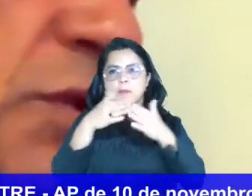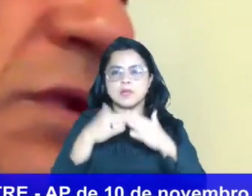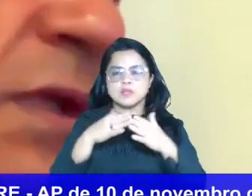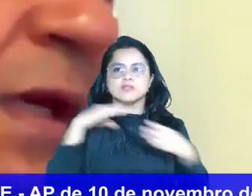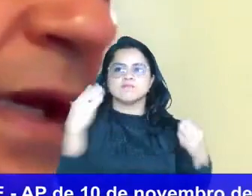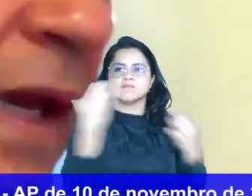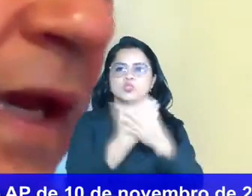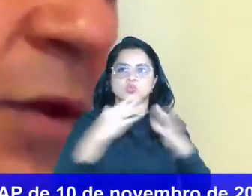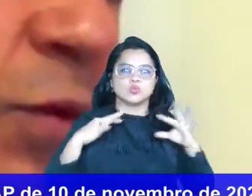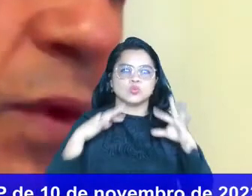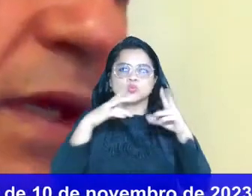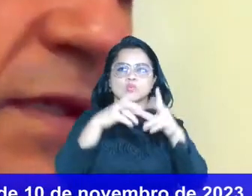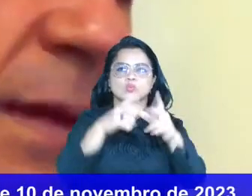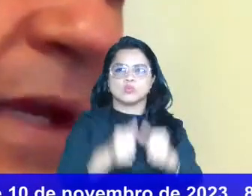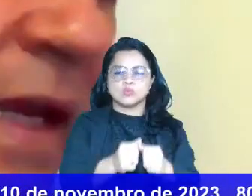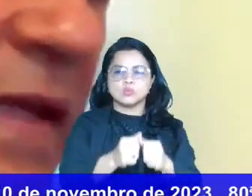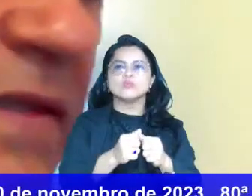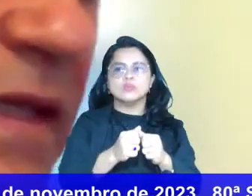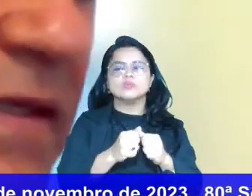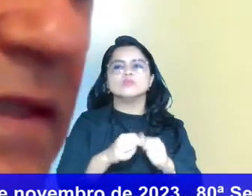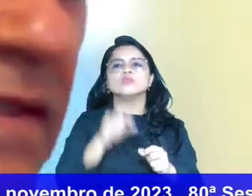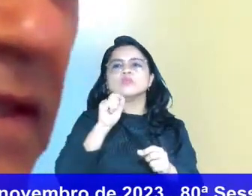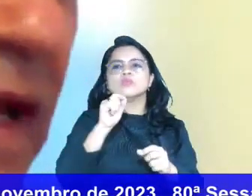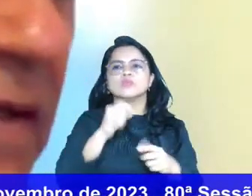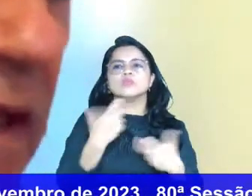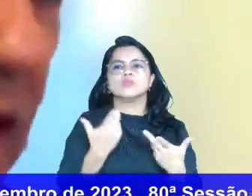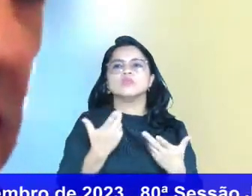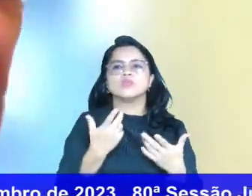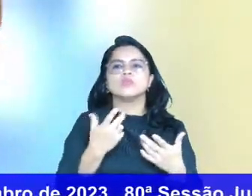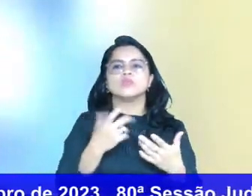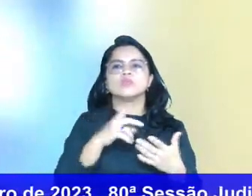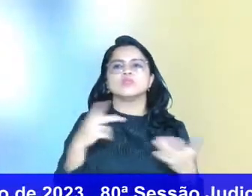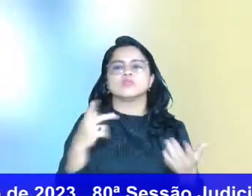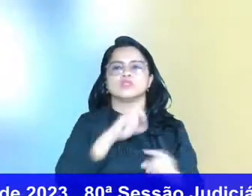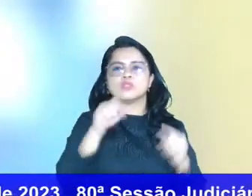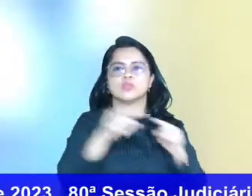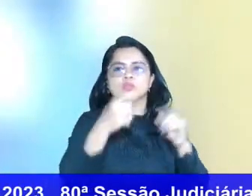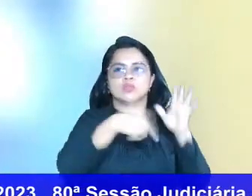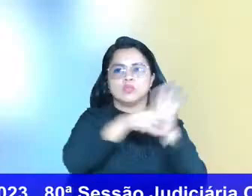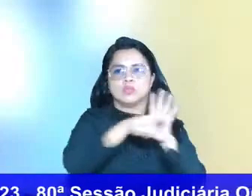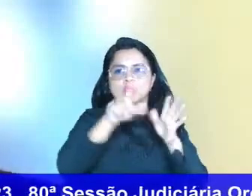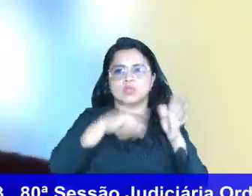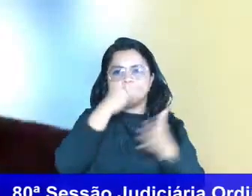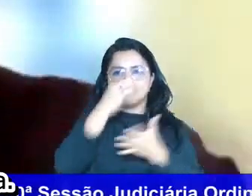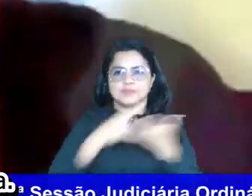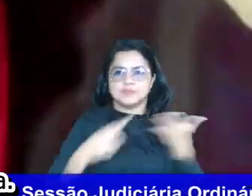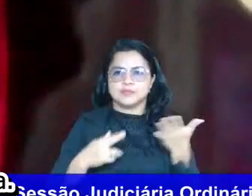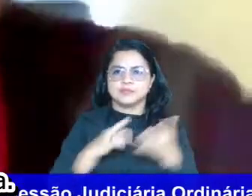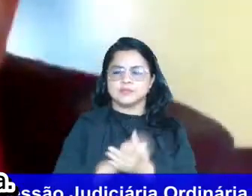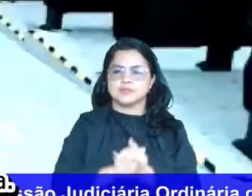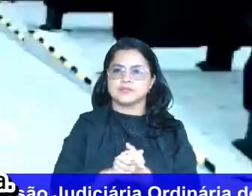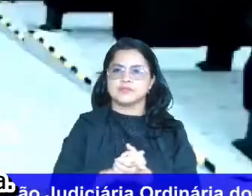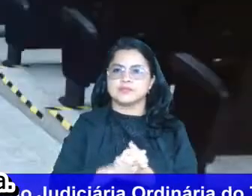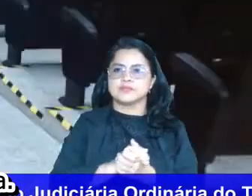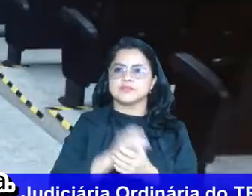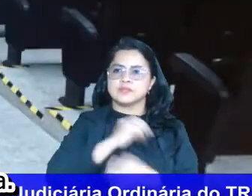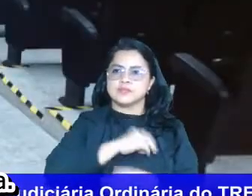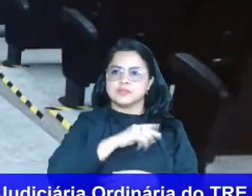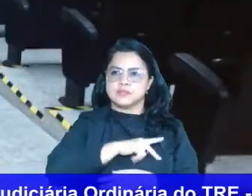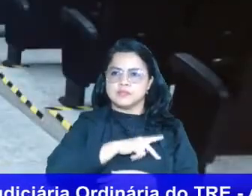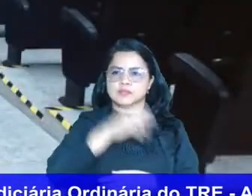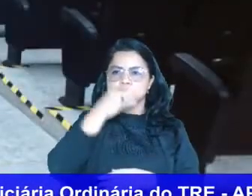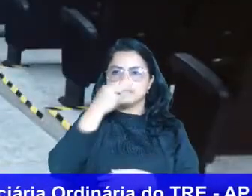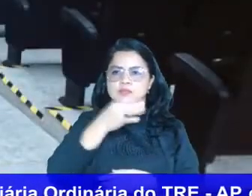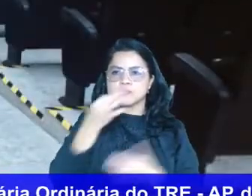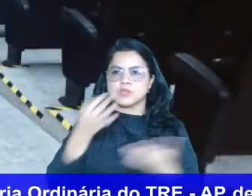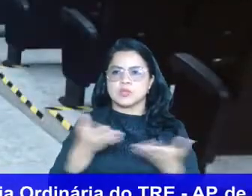deles todos no que estabelece as citadas leis. Esse é o relatório, Excelência. Relatório, Ministério Público, com a palavra, doutor